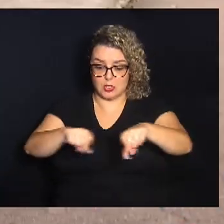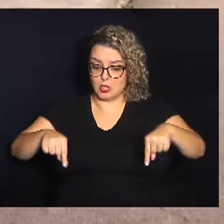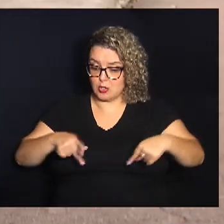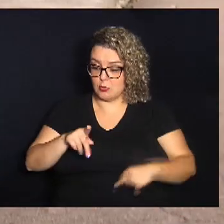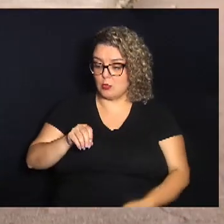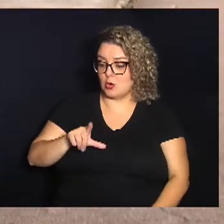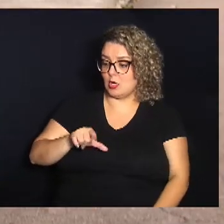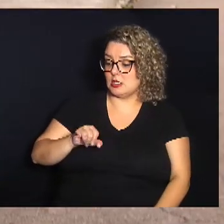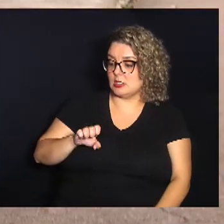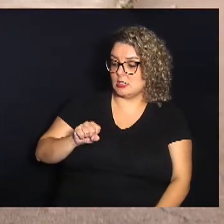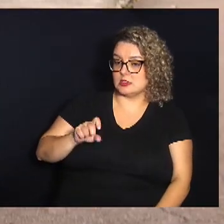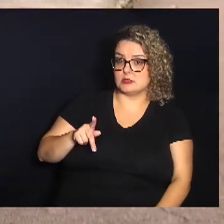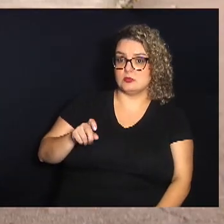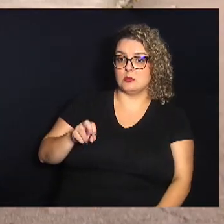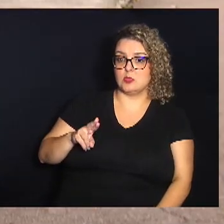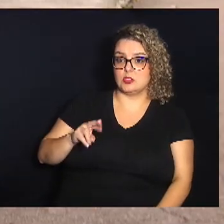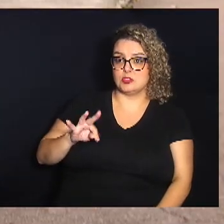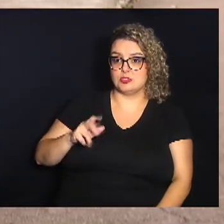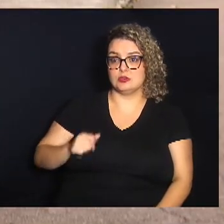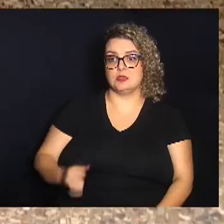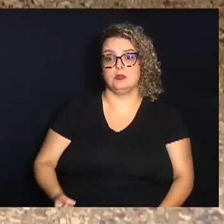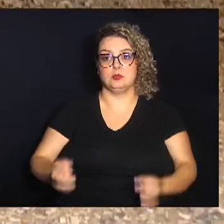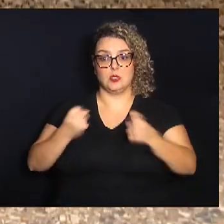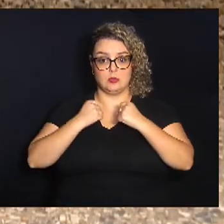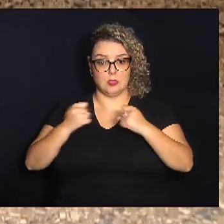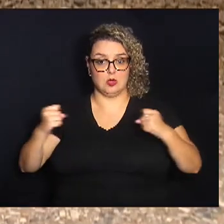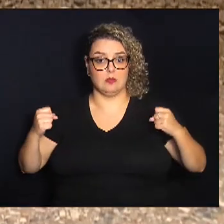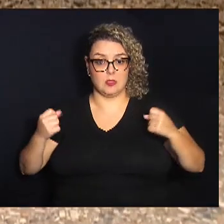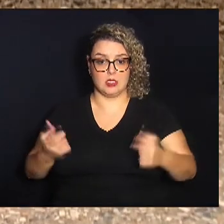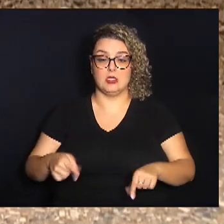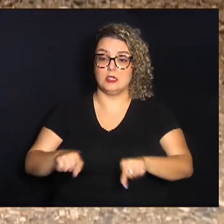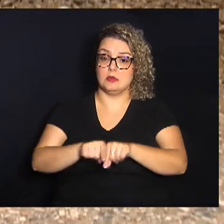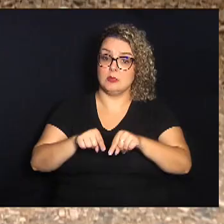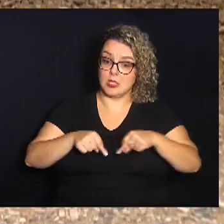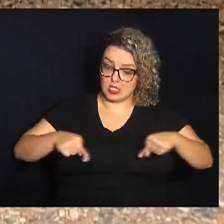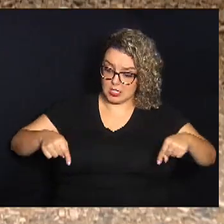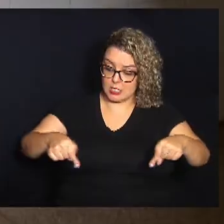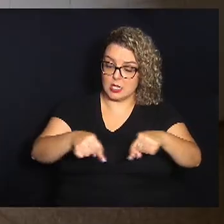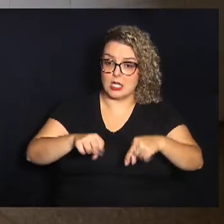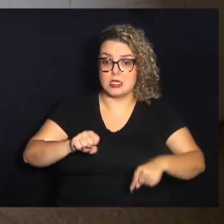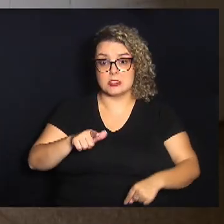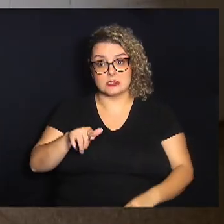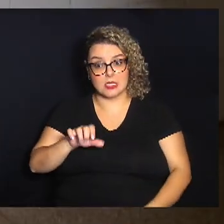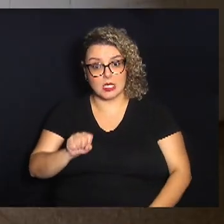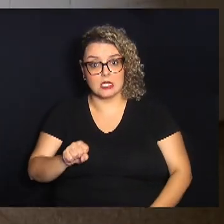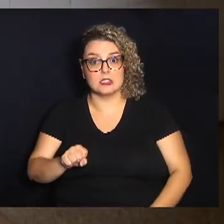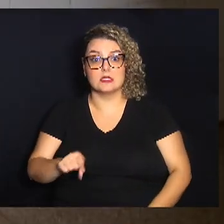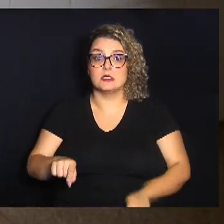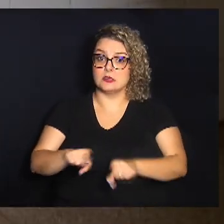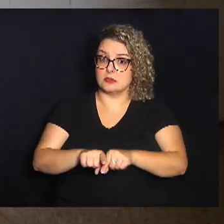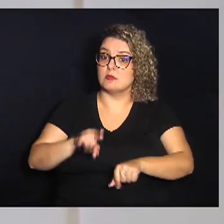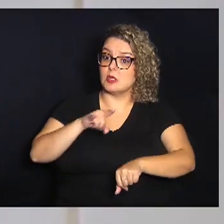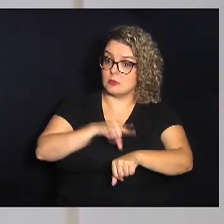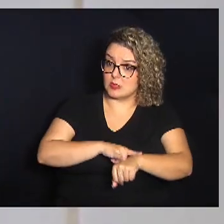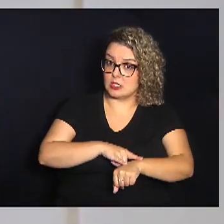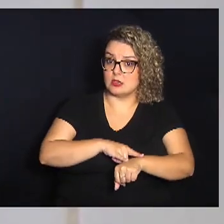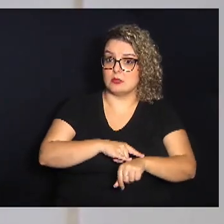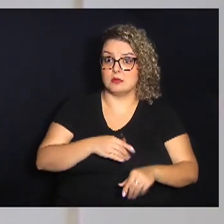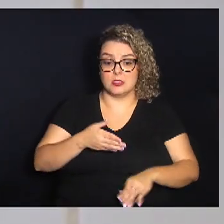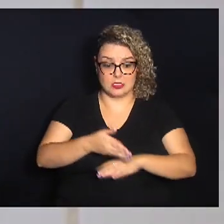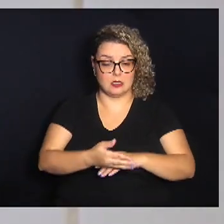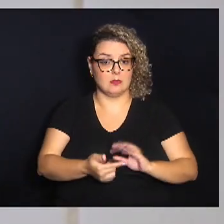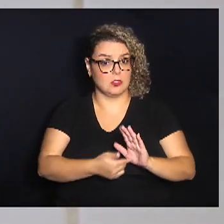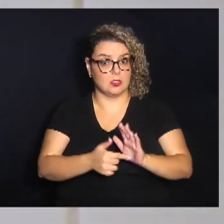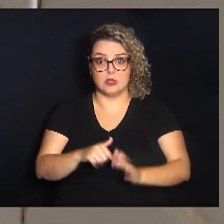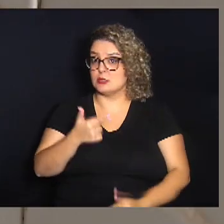poliesportiva, os aparelhos de ginástica e as salas, principalmente as salas, inclusive os banheiros, onde eles entraram e nos mostraram que não